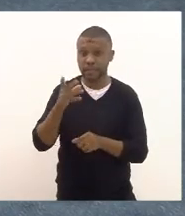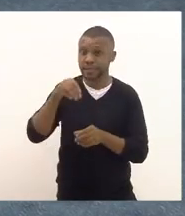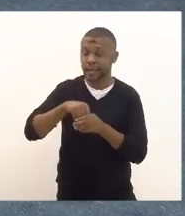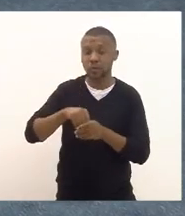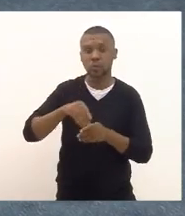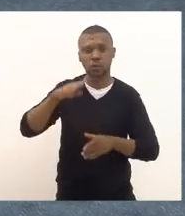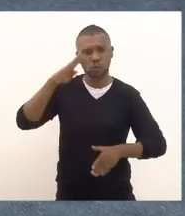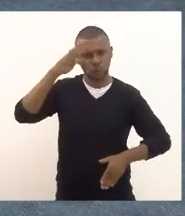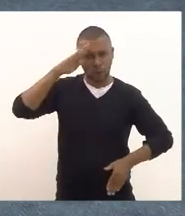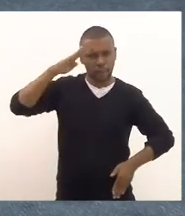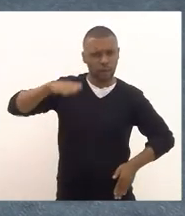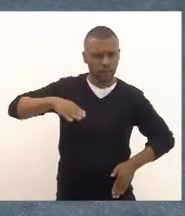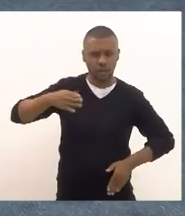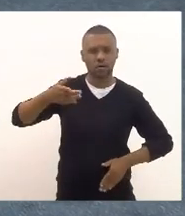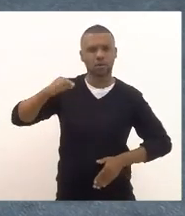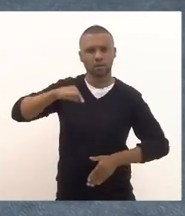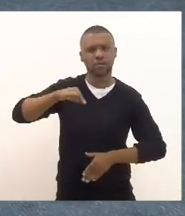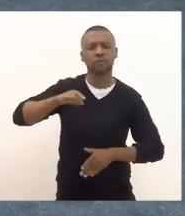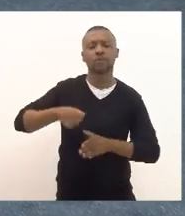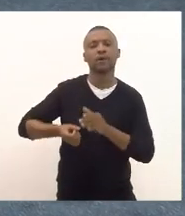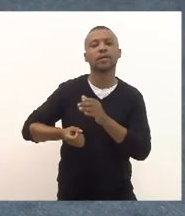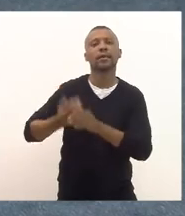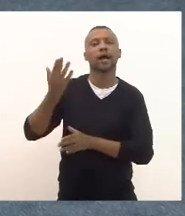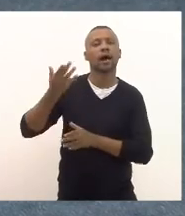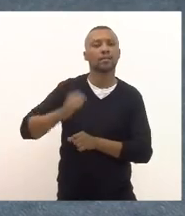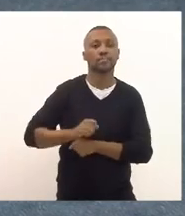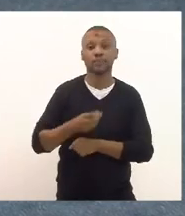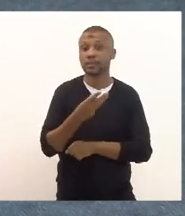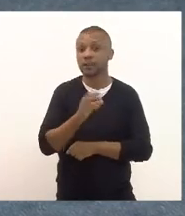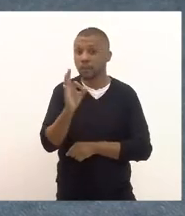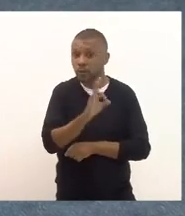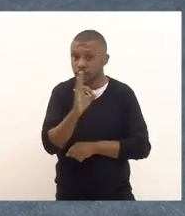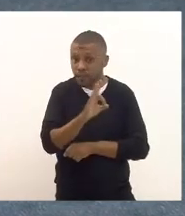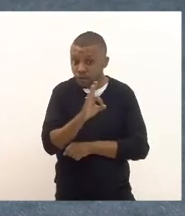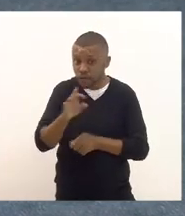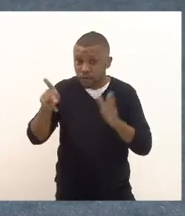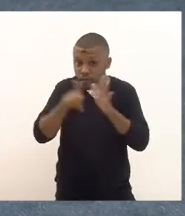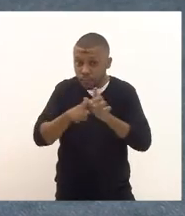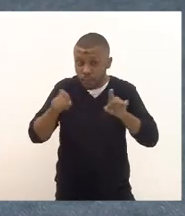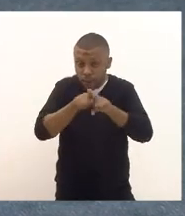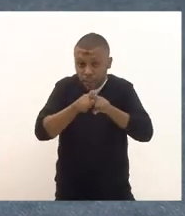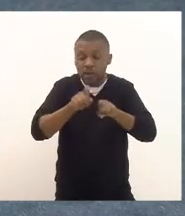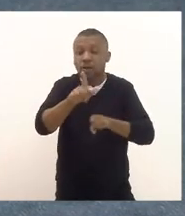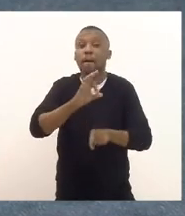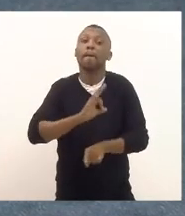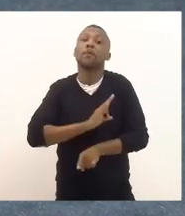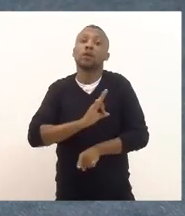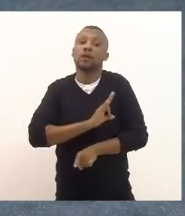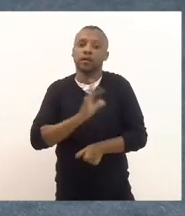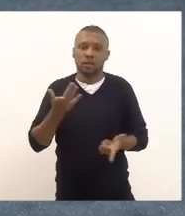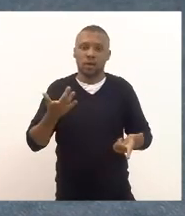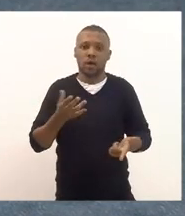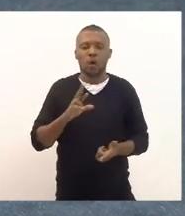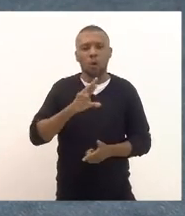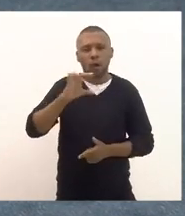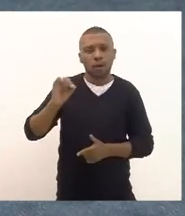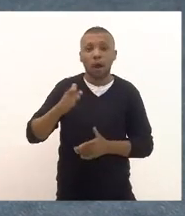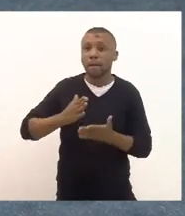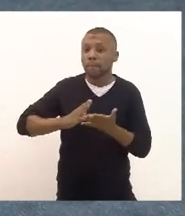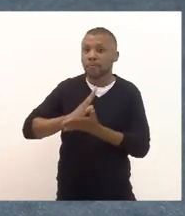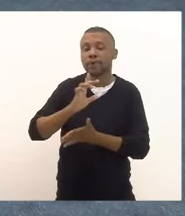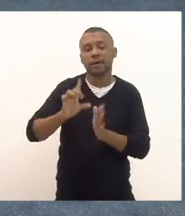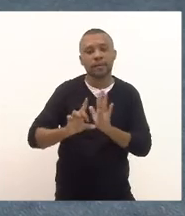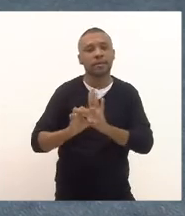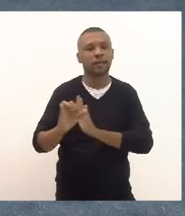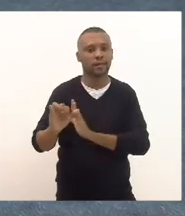batalhões onde foi implantado isso e trinta por cento das mortes de policiais um rio aprovou